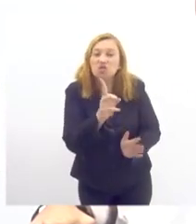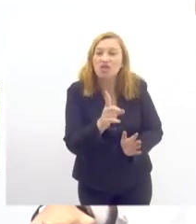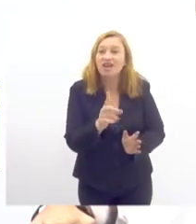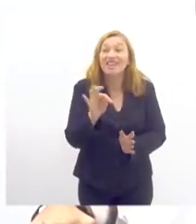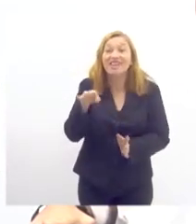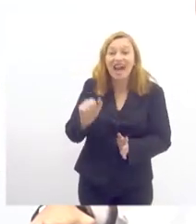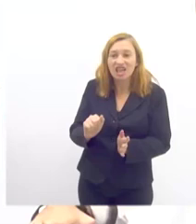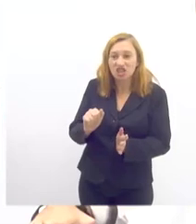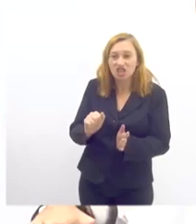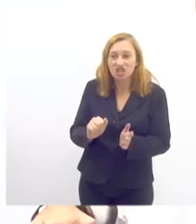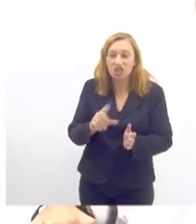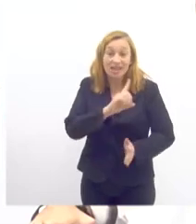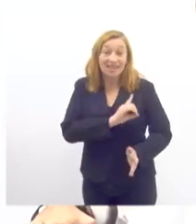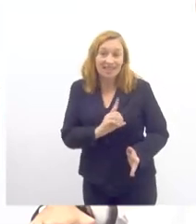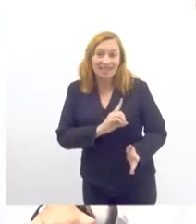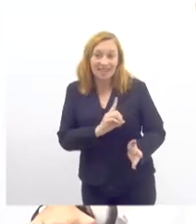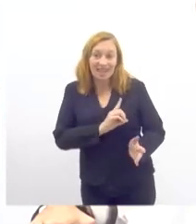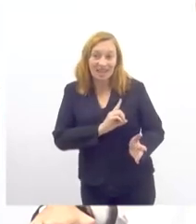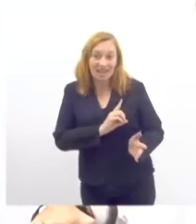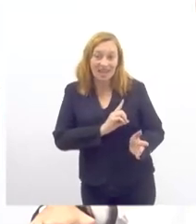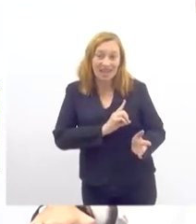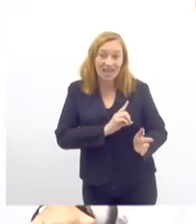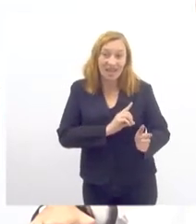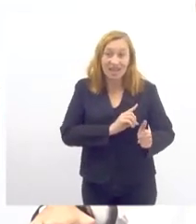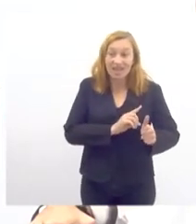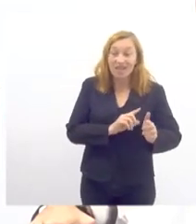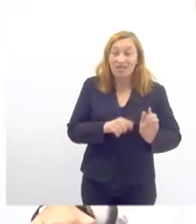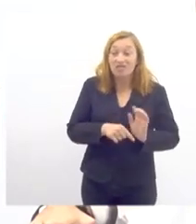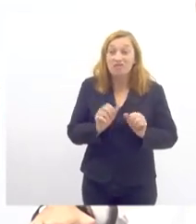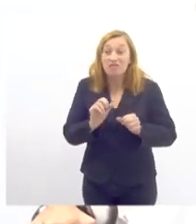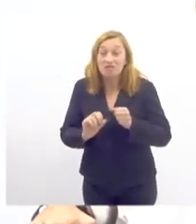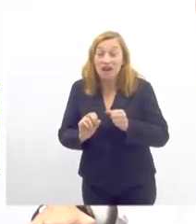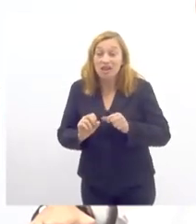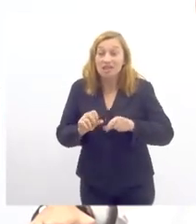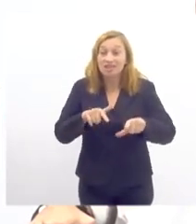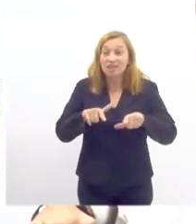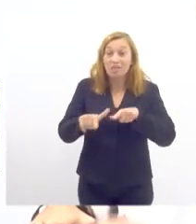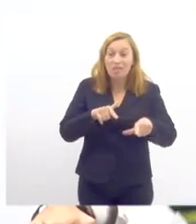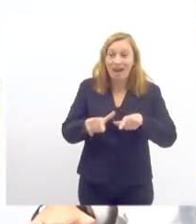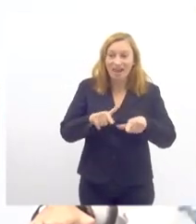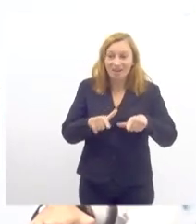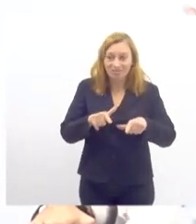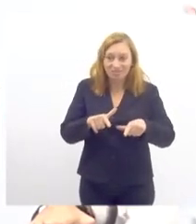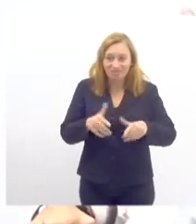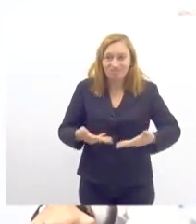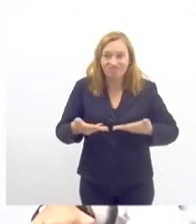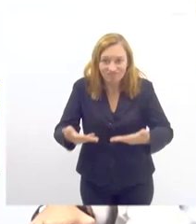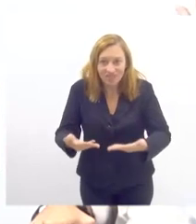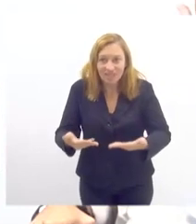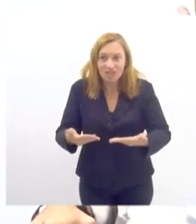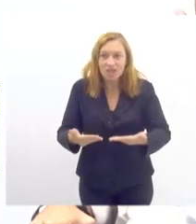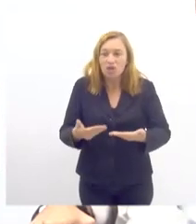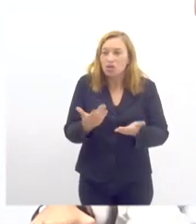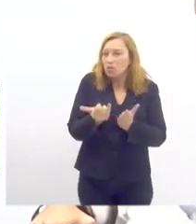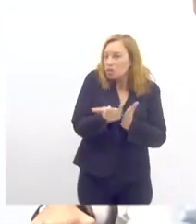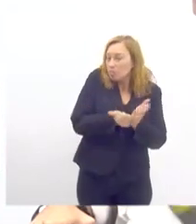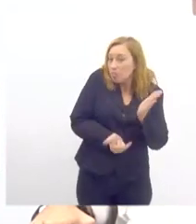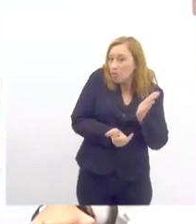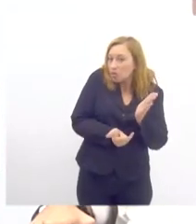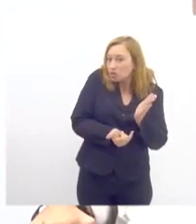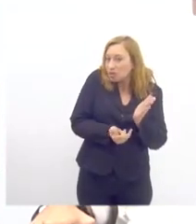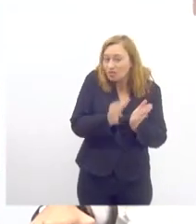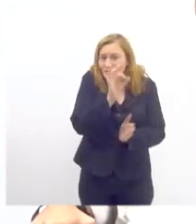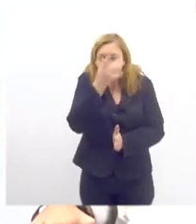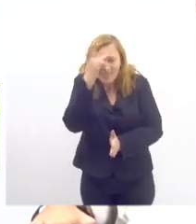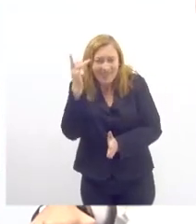vive de prestação de serviço. O custo é quase nenhum. Eu entendo. Vocês não estão falando com ninguém